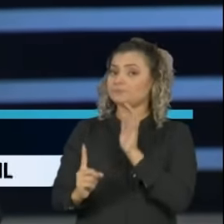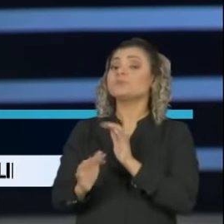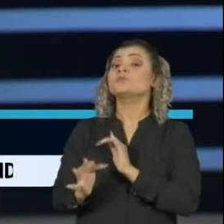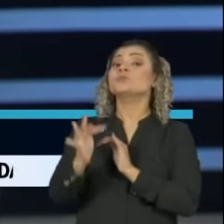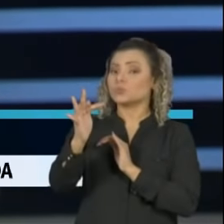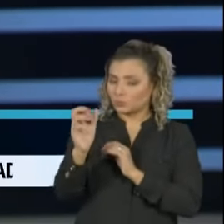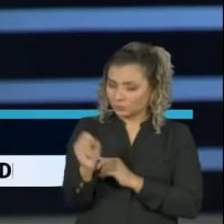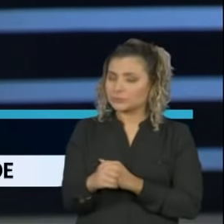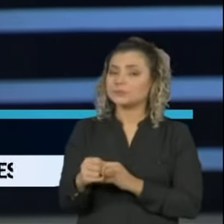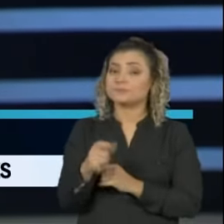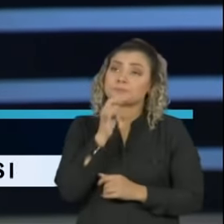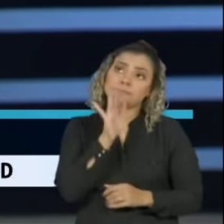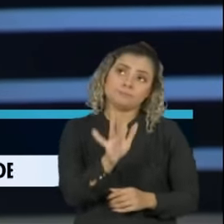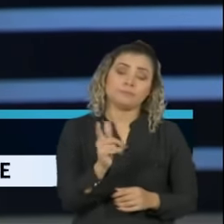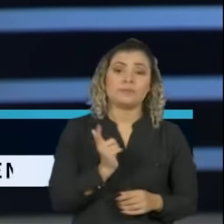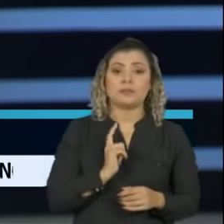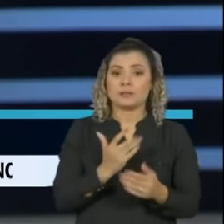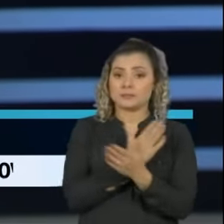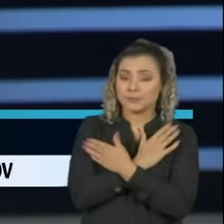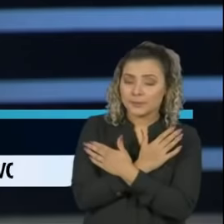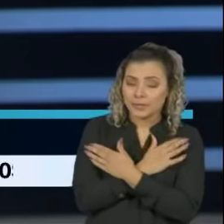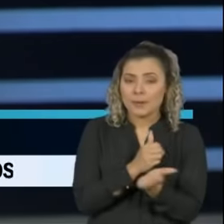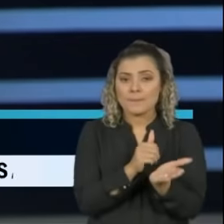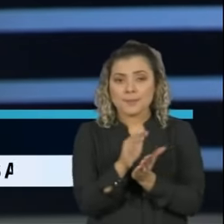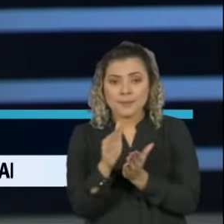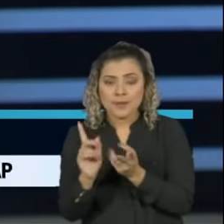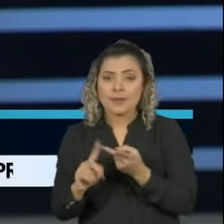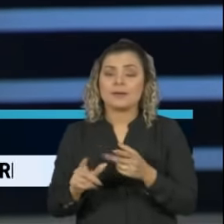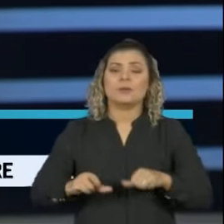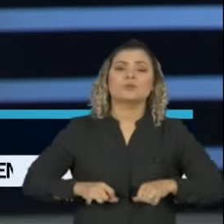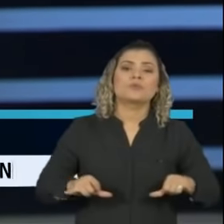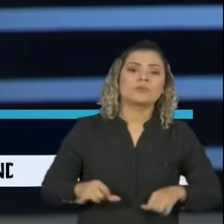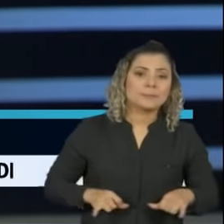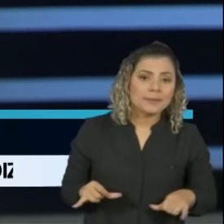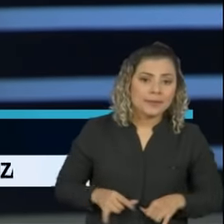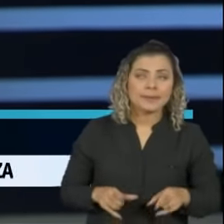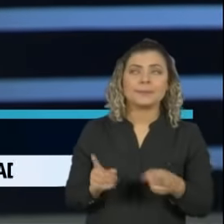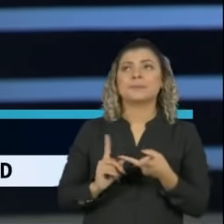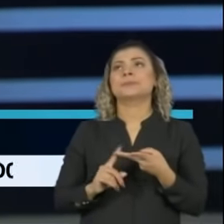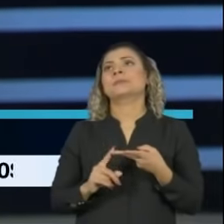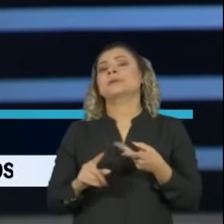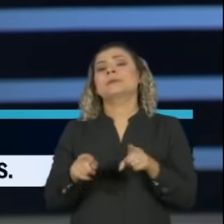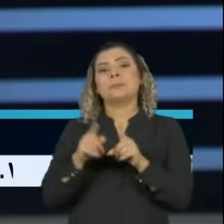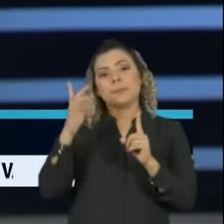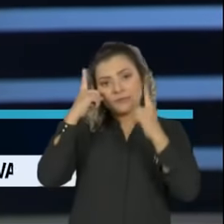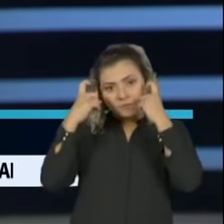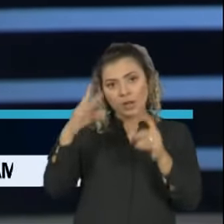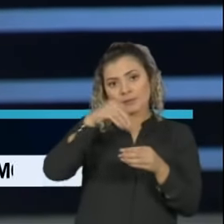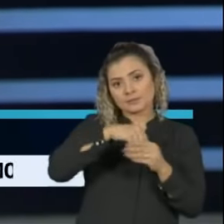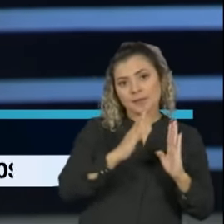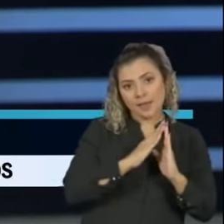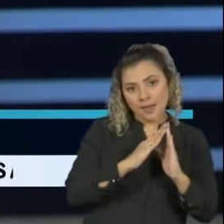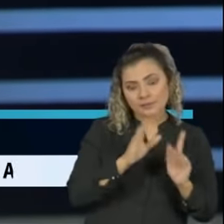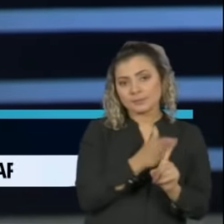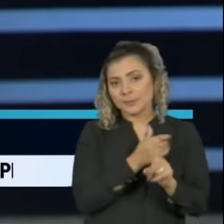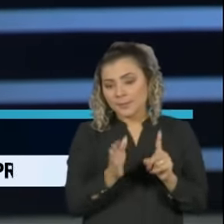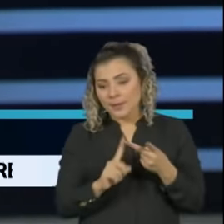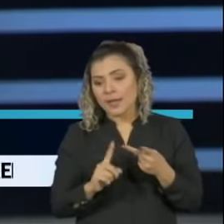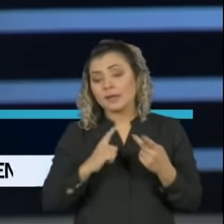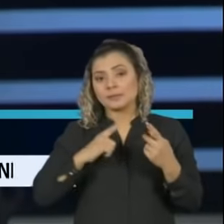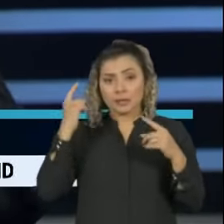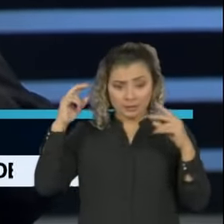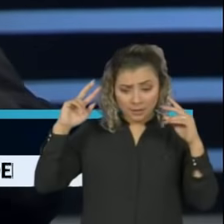frente, que assim, aí você tem desemprego, você tem sofrimento, você tem violência doméstica, você tem surto psicótico,